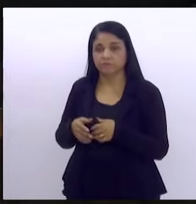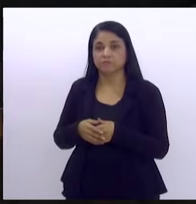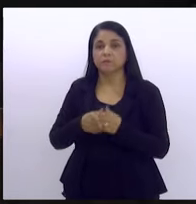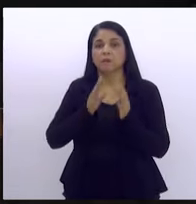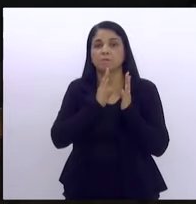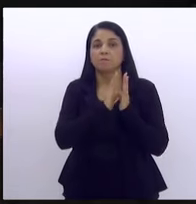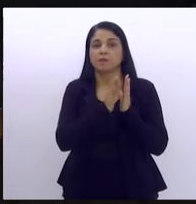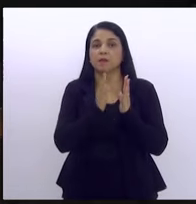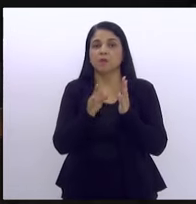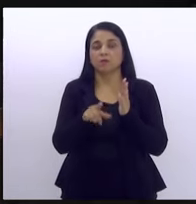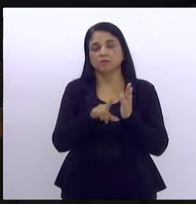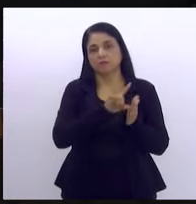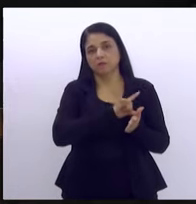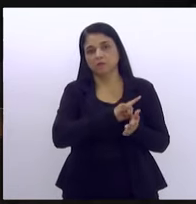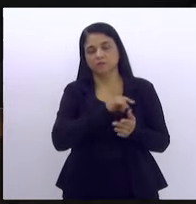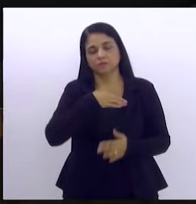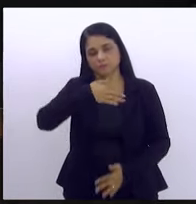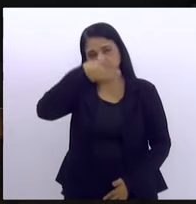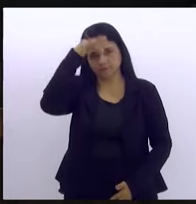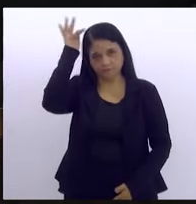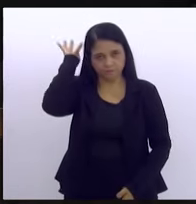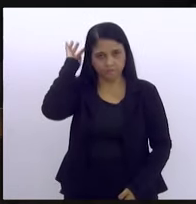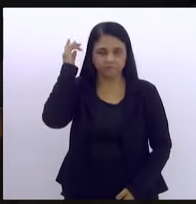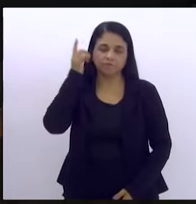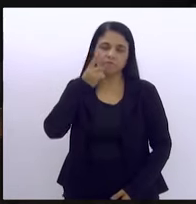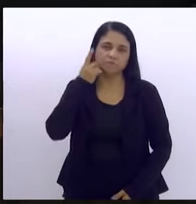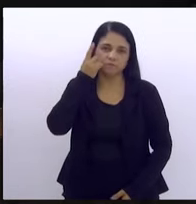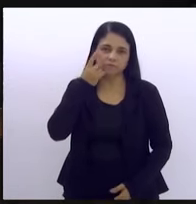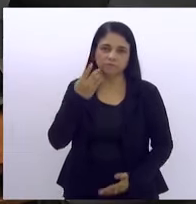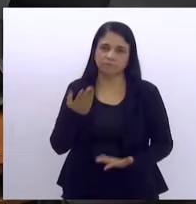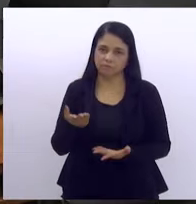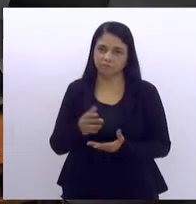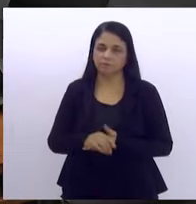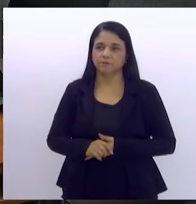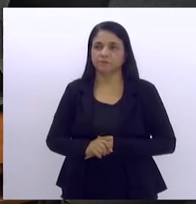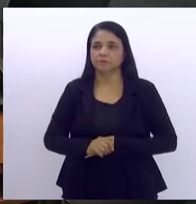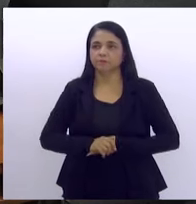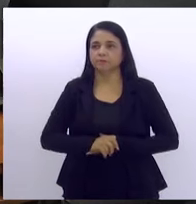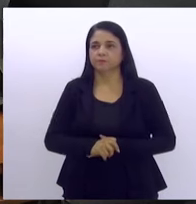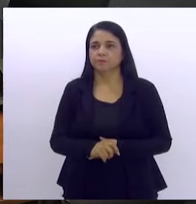pela ordem ao deputado Fred Pacheco. Concedida.